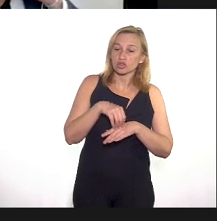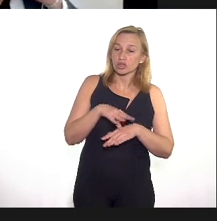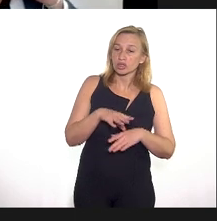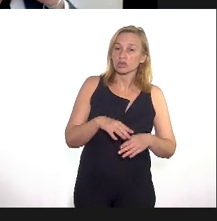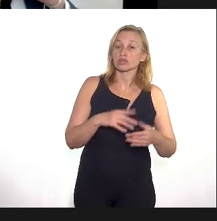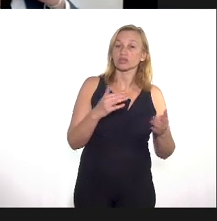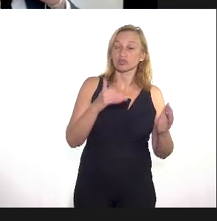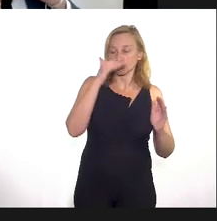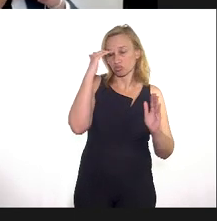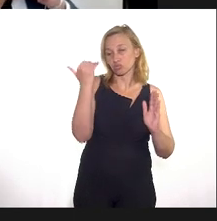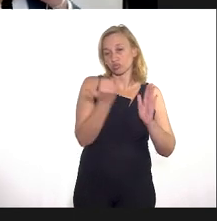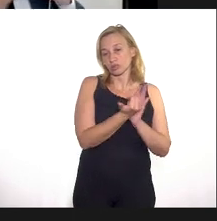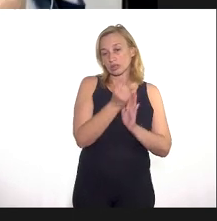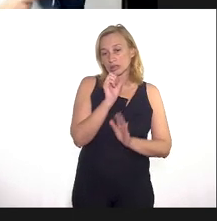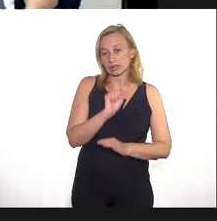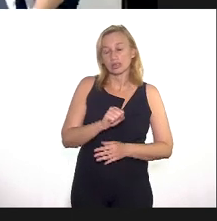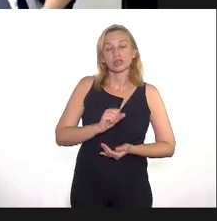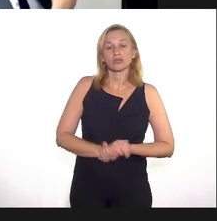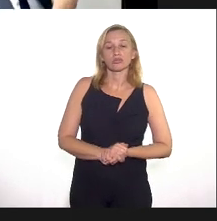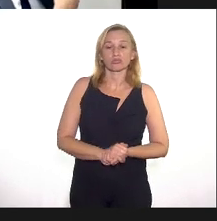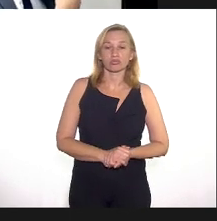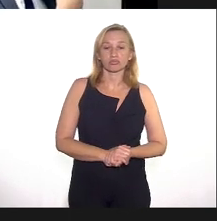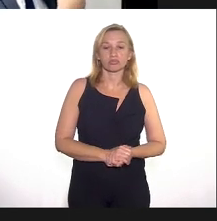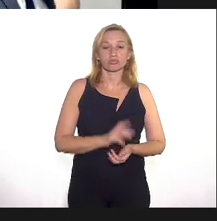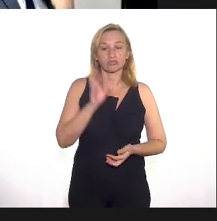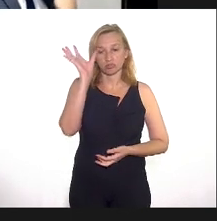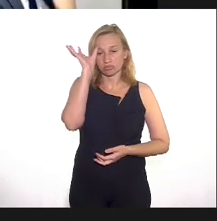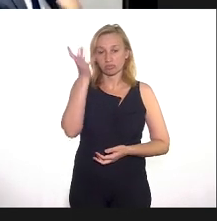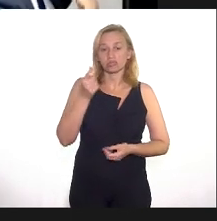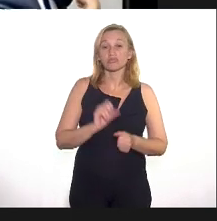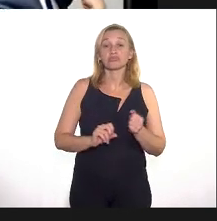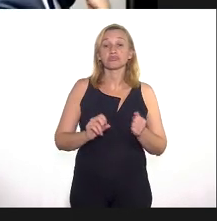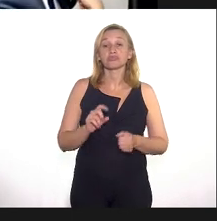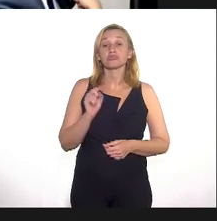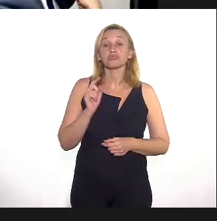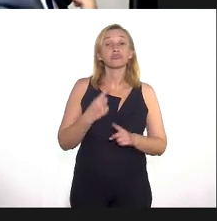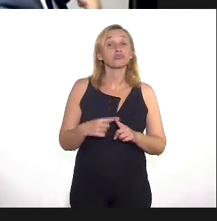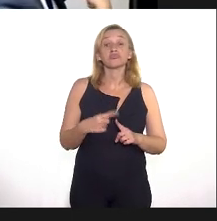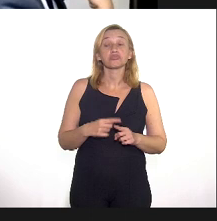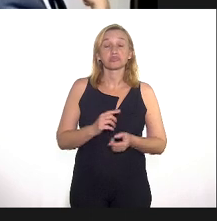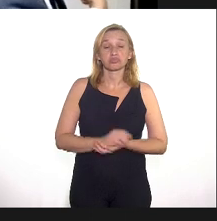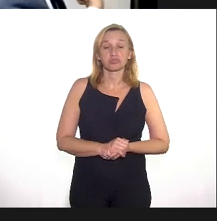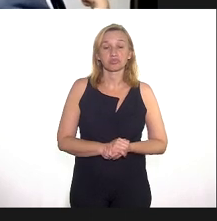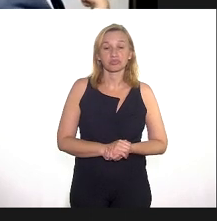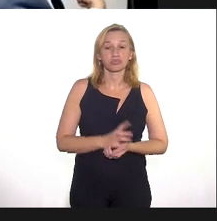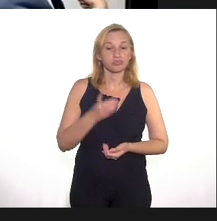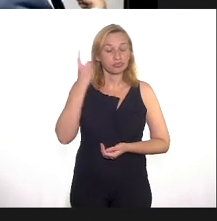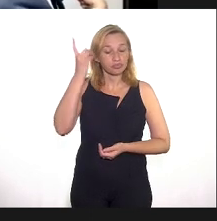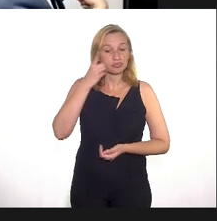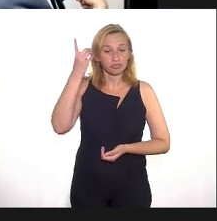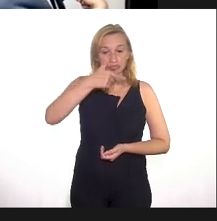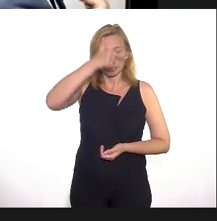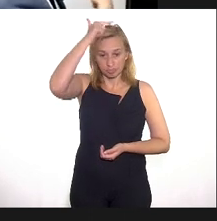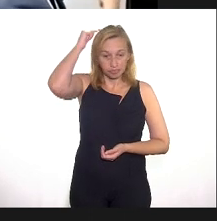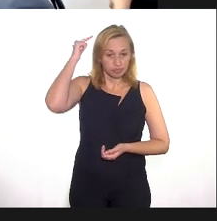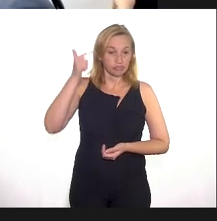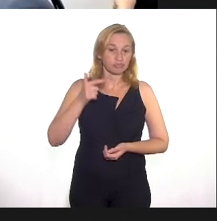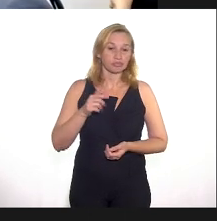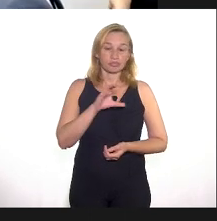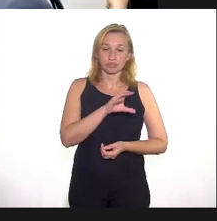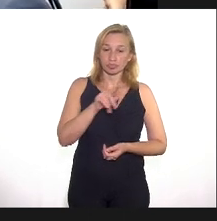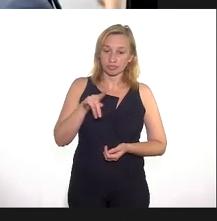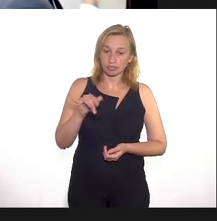sendo cumpridas, por que que a gente resolveu fazer essa? Porque o Luiz Paulo presidiu a